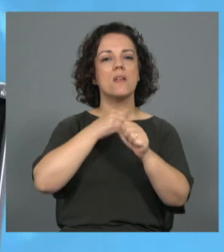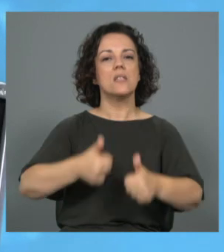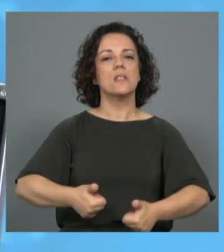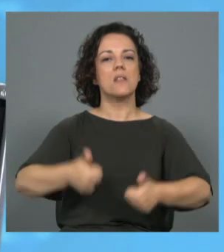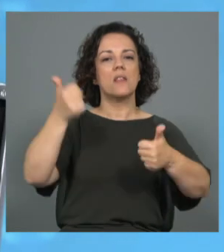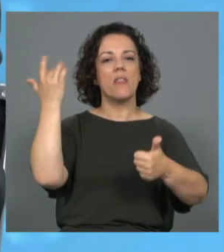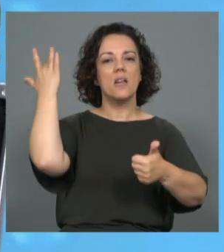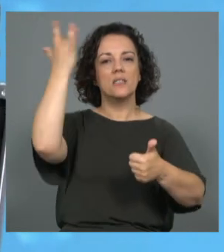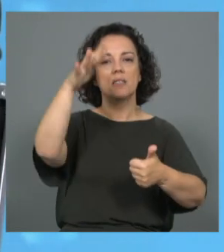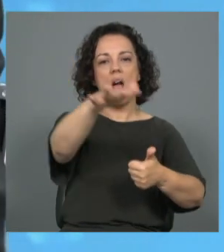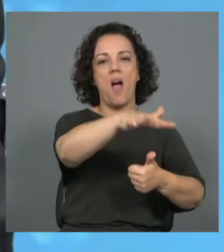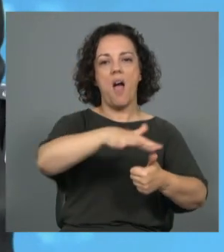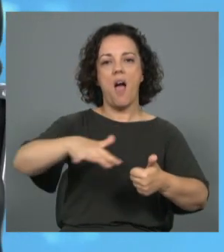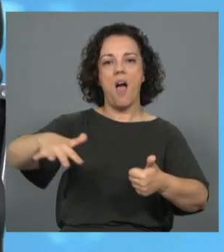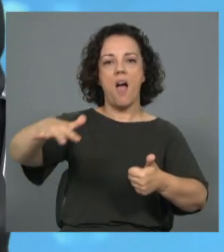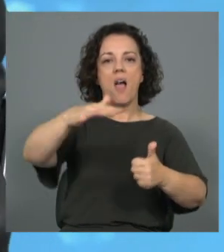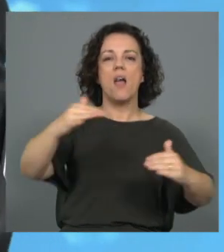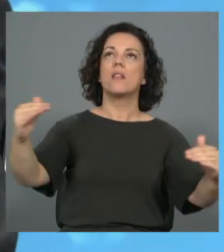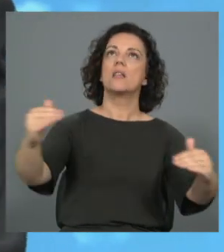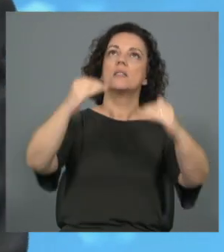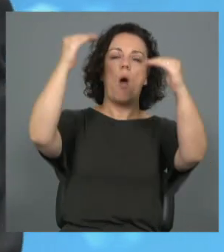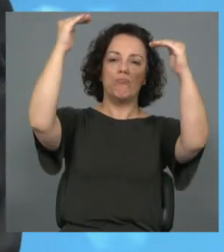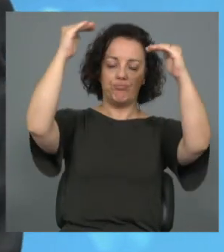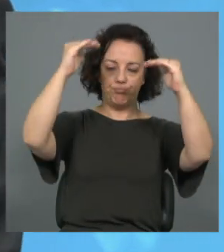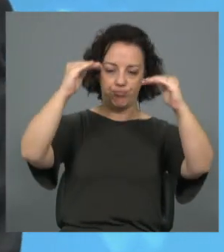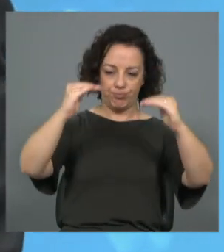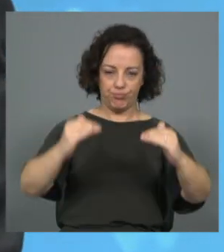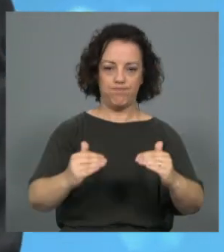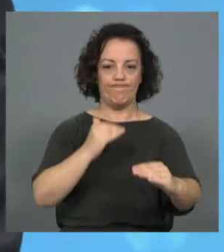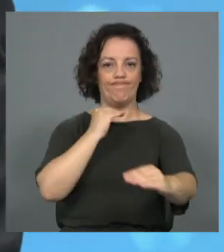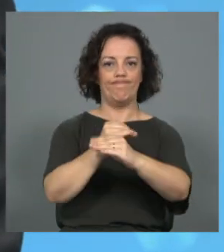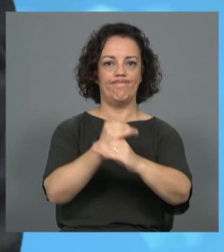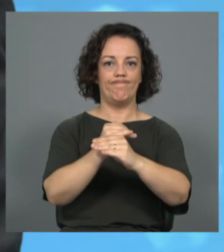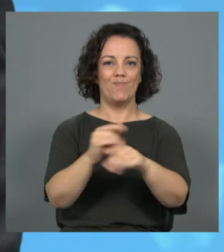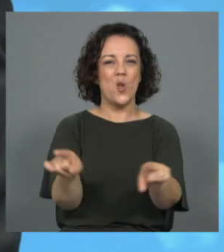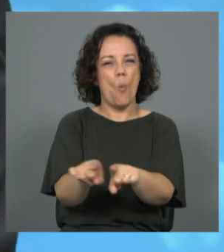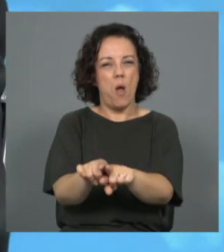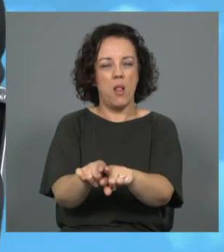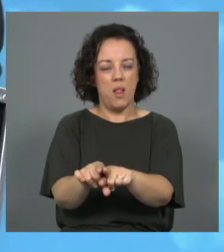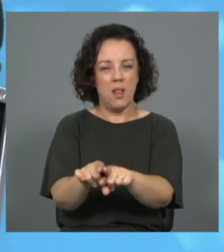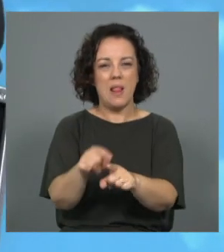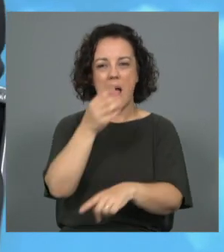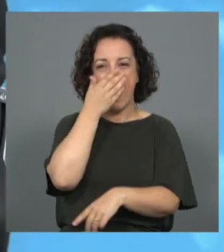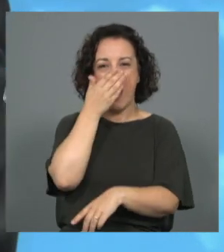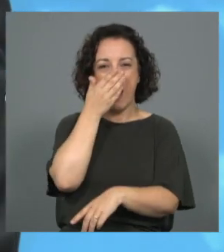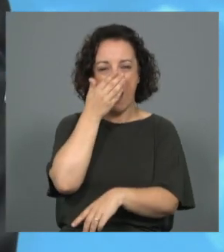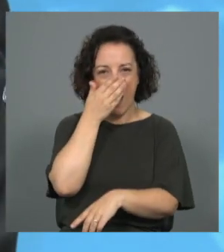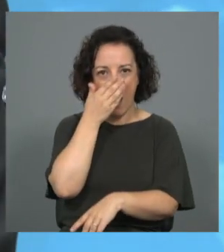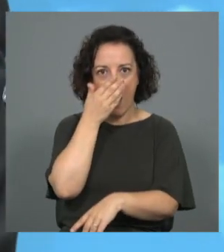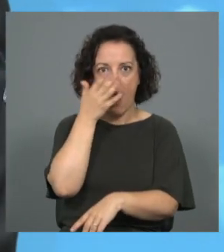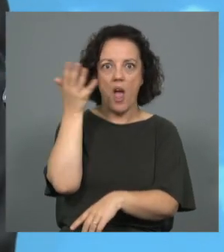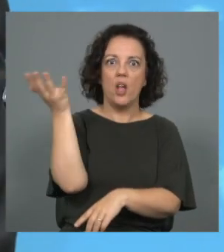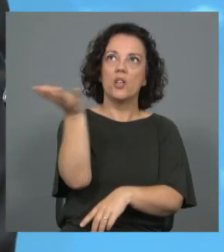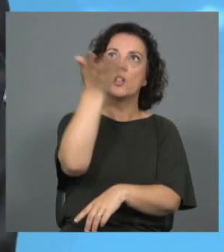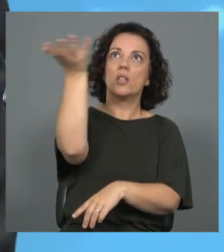Jerusalém descida do céu até à terra. Ou seja, é uma visão da transcendência